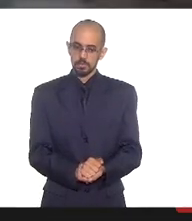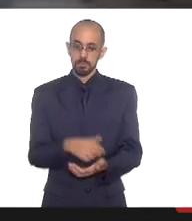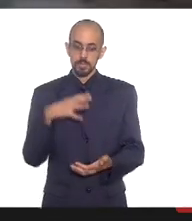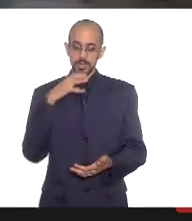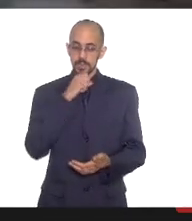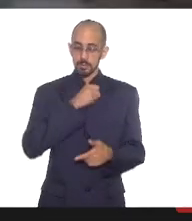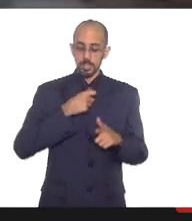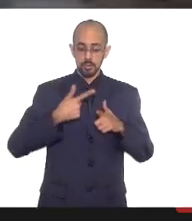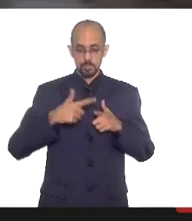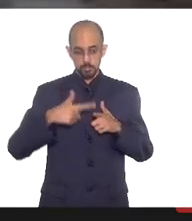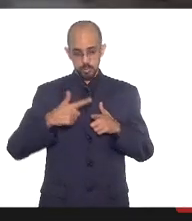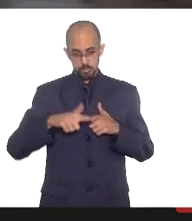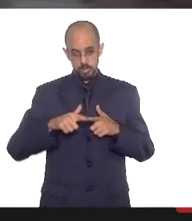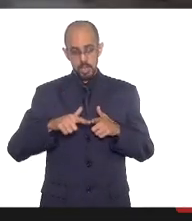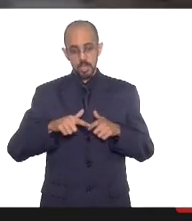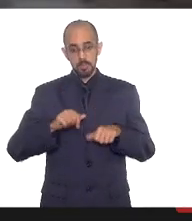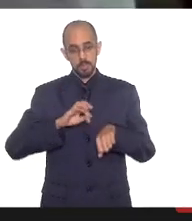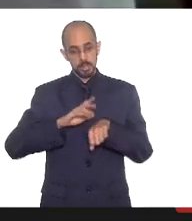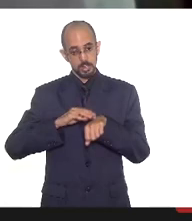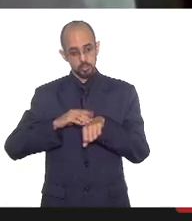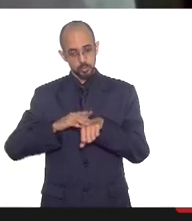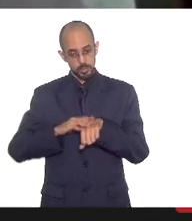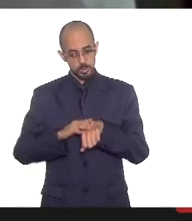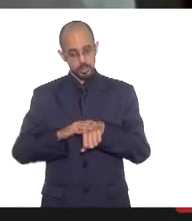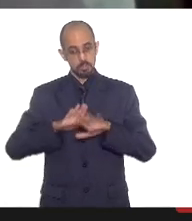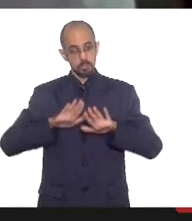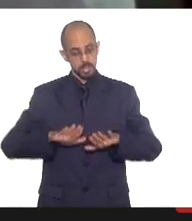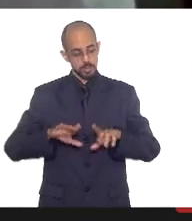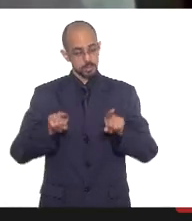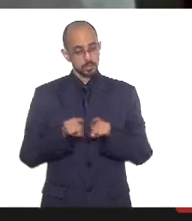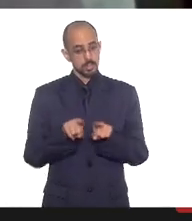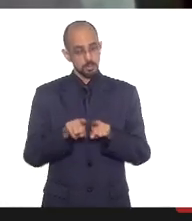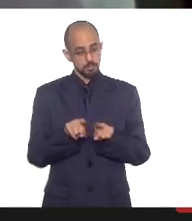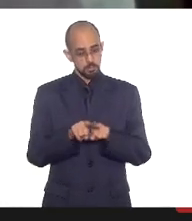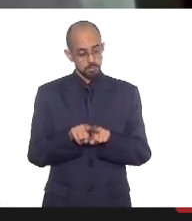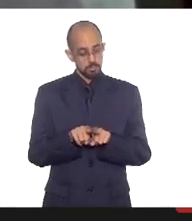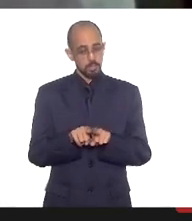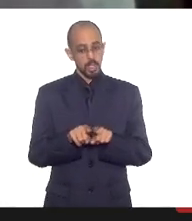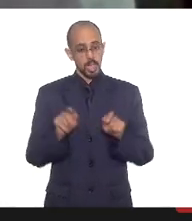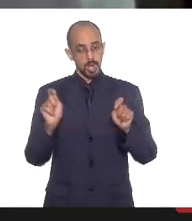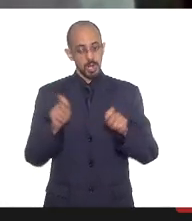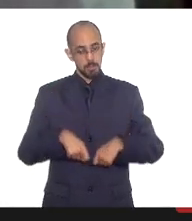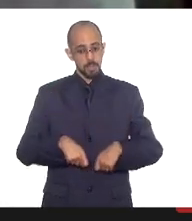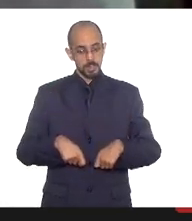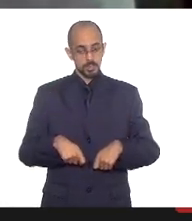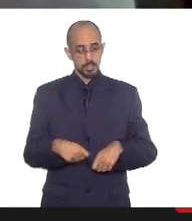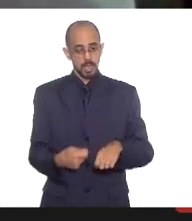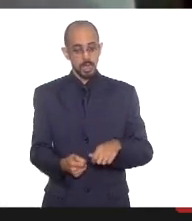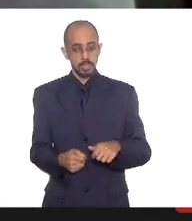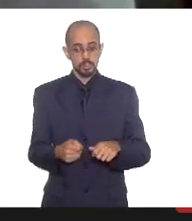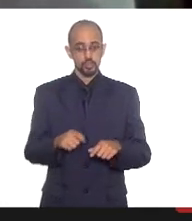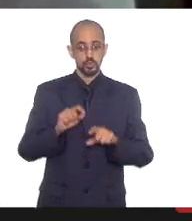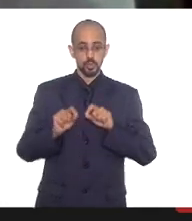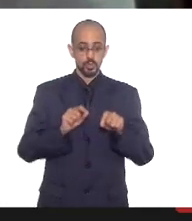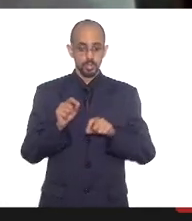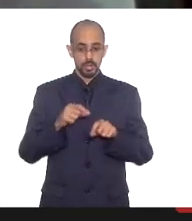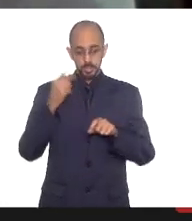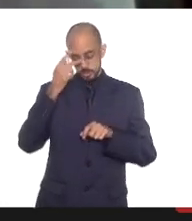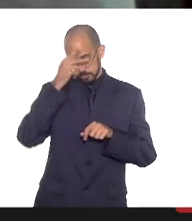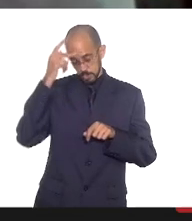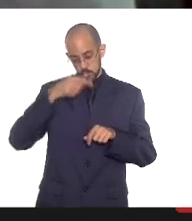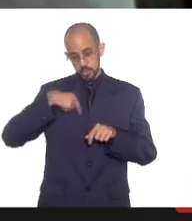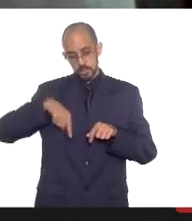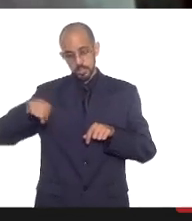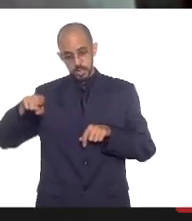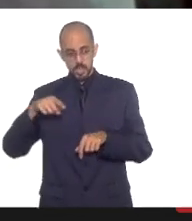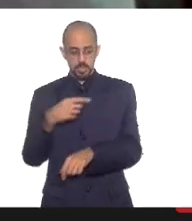Exatamente isso leva em consideração também na a capacidade das pessoas se locomoverem do que